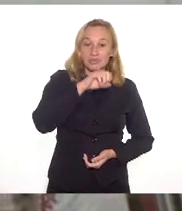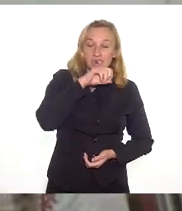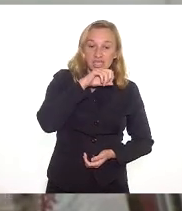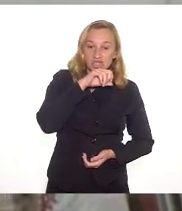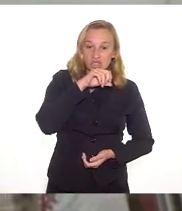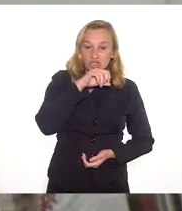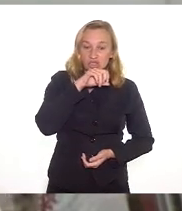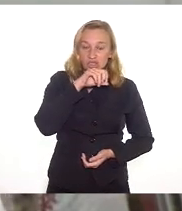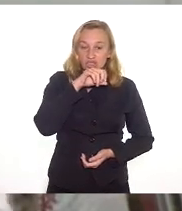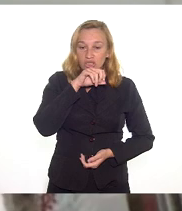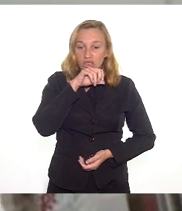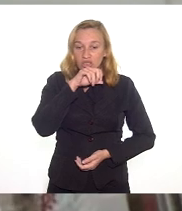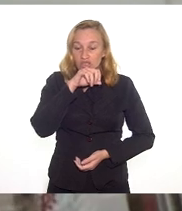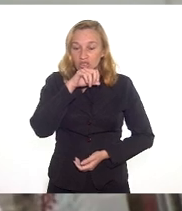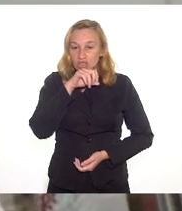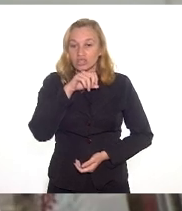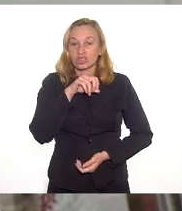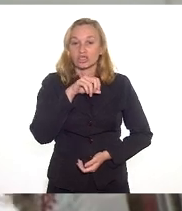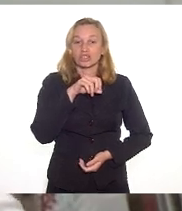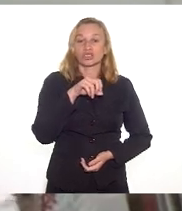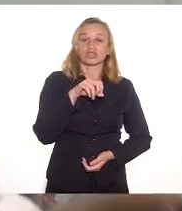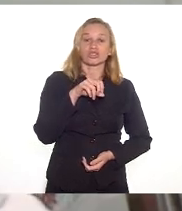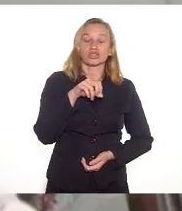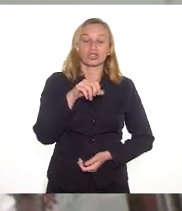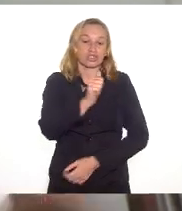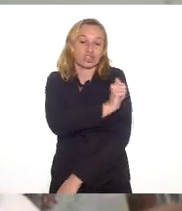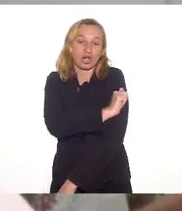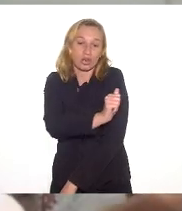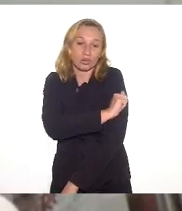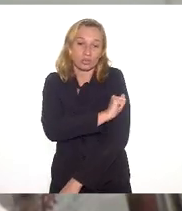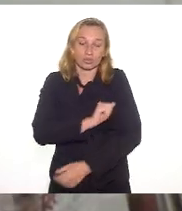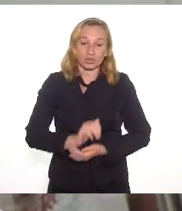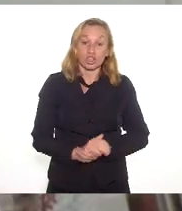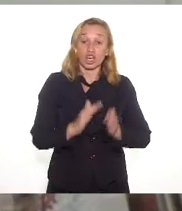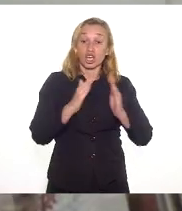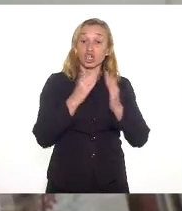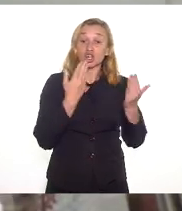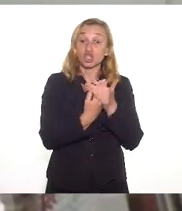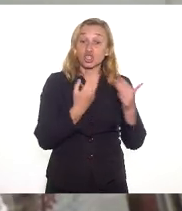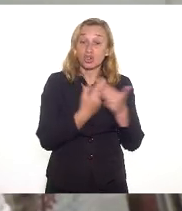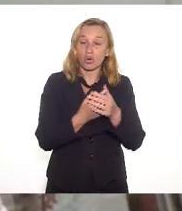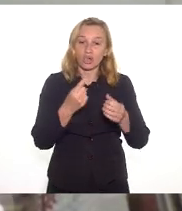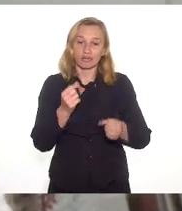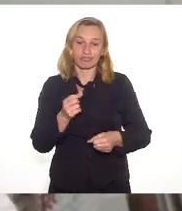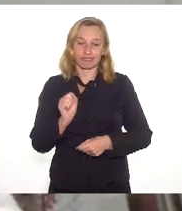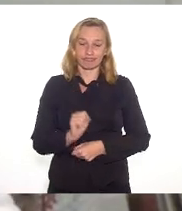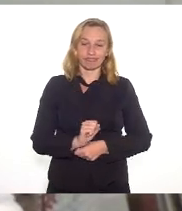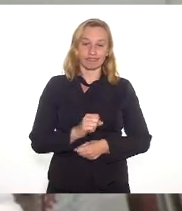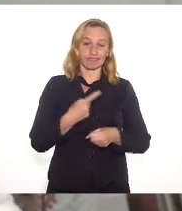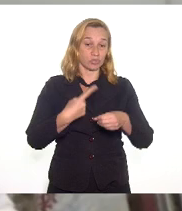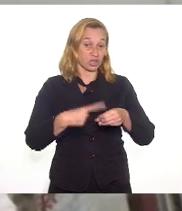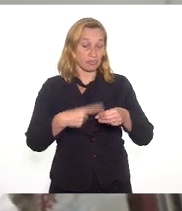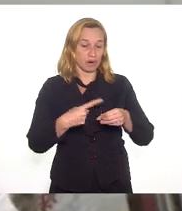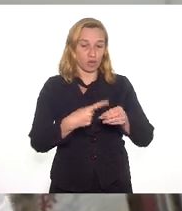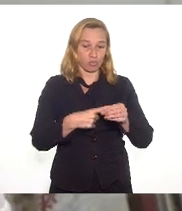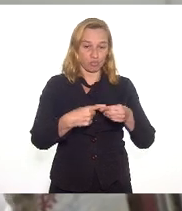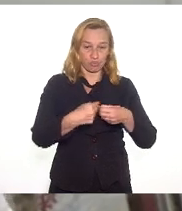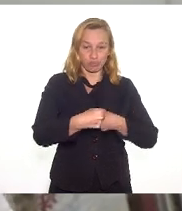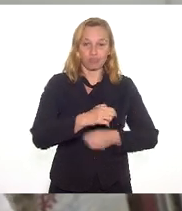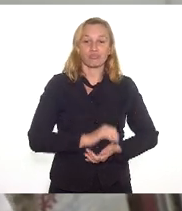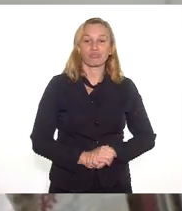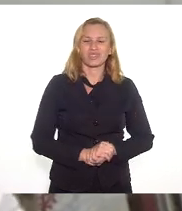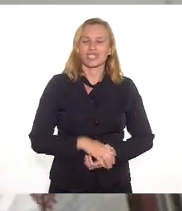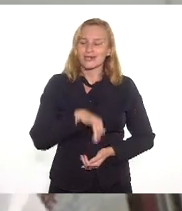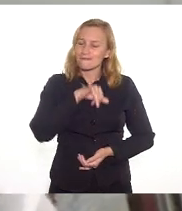Colégio Cívico-Militar da Prefeitura do Rio de Janeiro, um colégio municipal. E, infelizmente, a gente